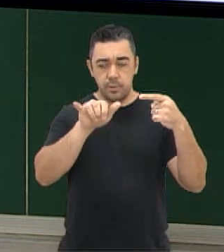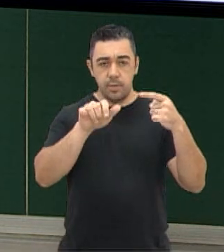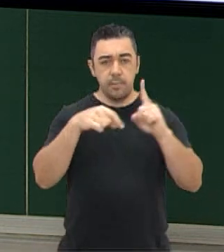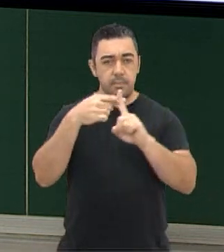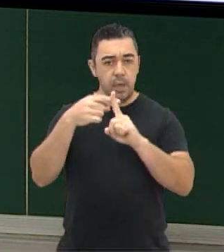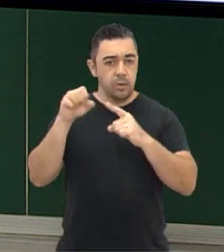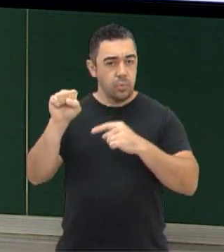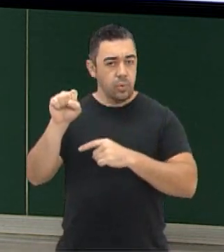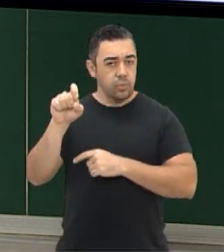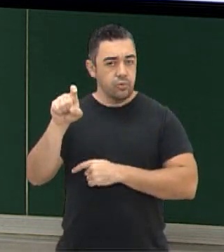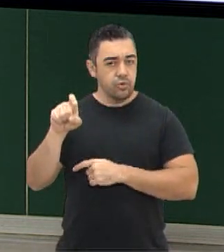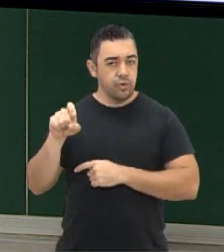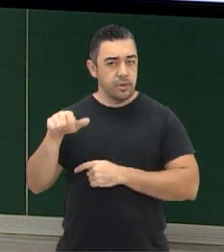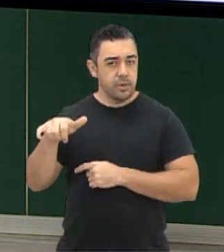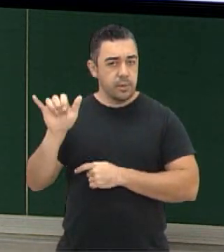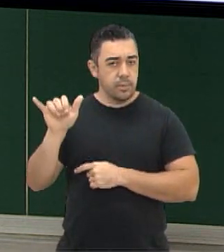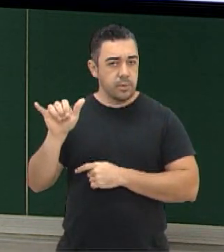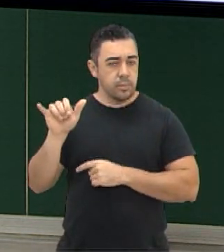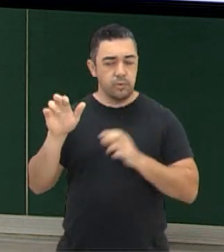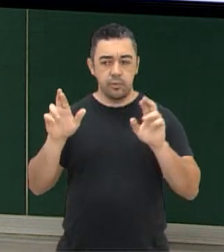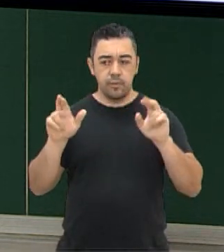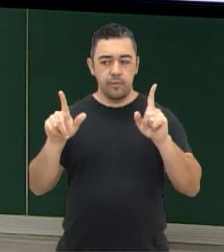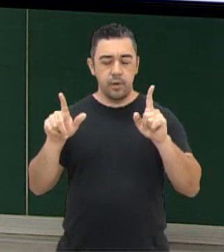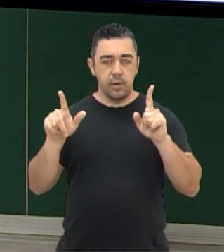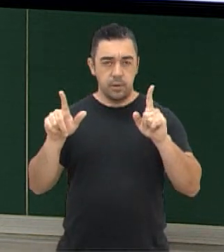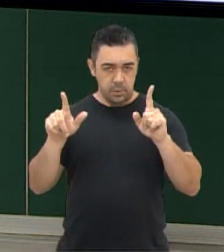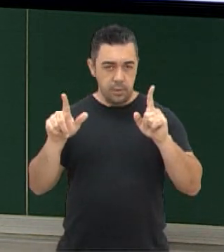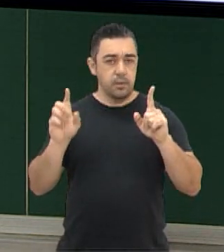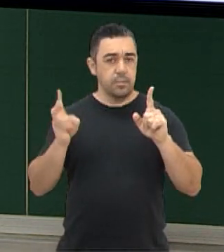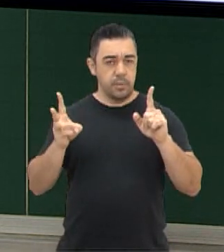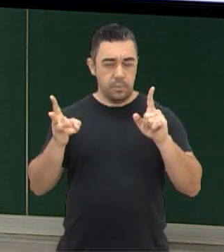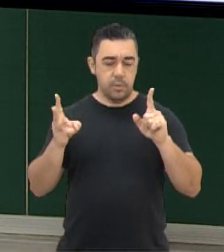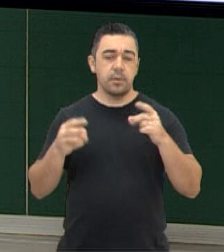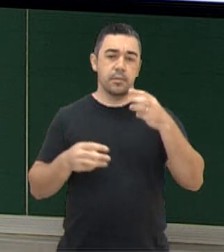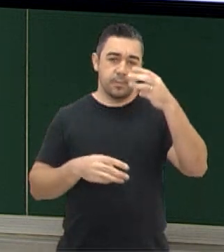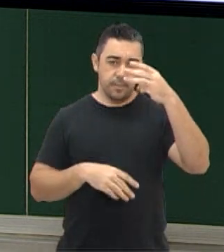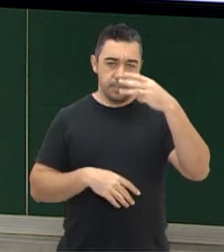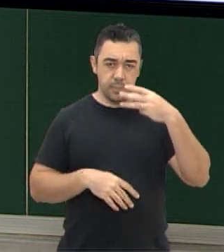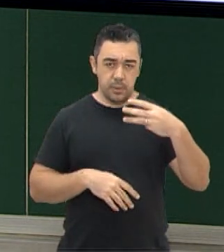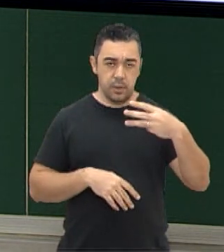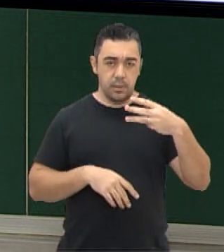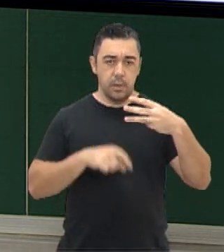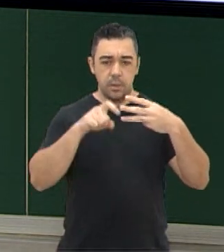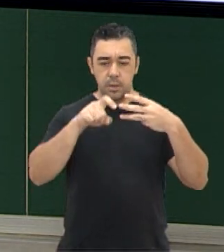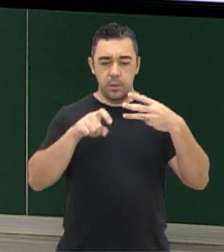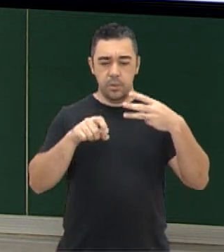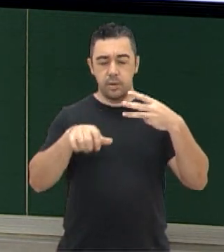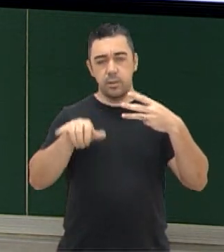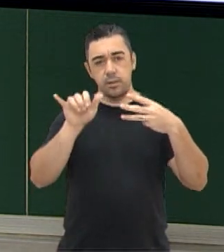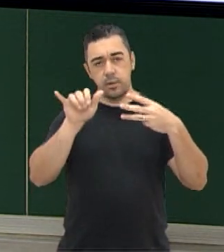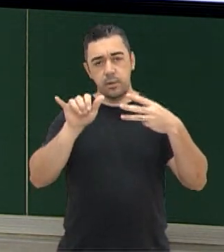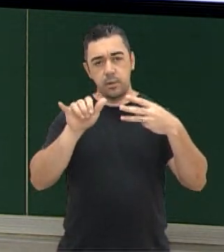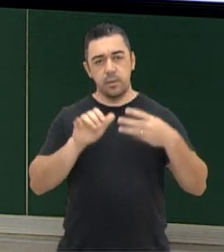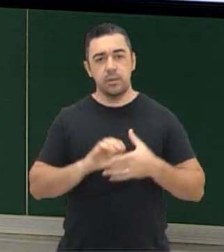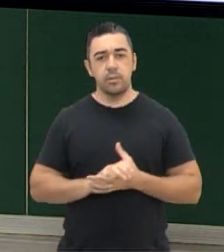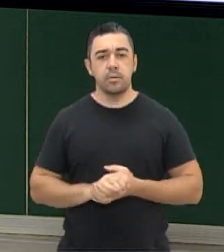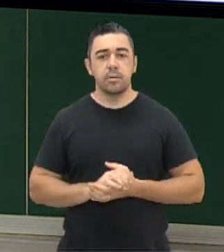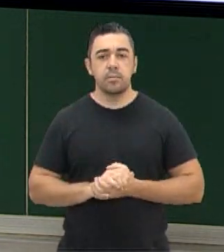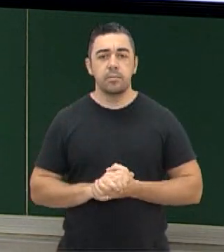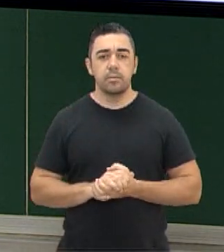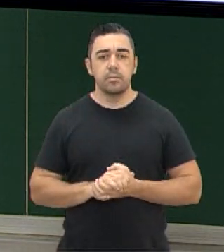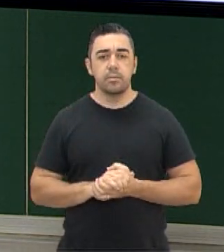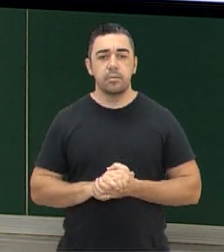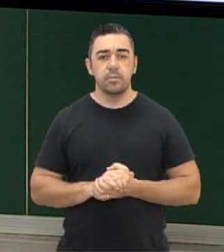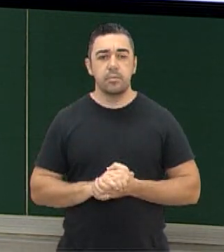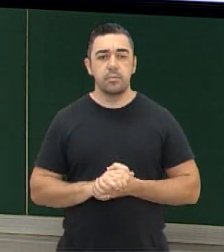mais 8xy. Sinais diferentes. Permanece o sinal do número maior, então sinal positivo. 5